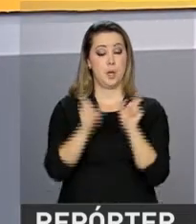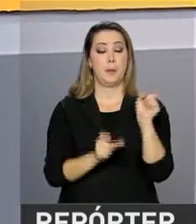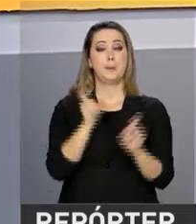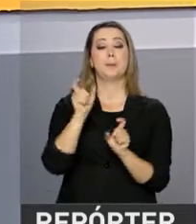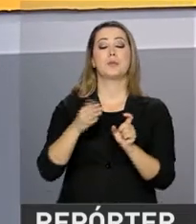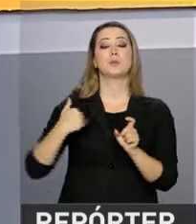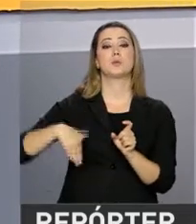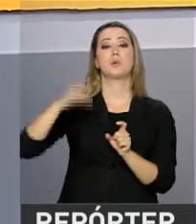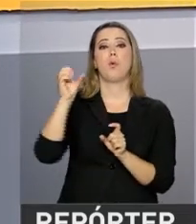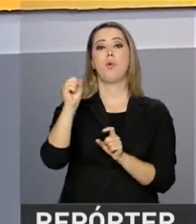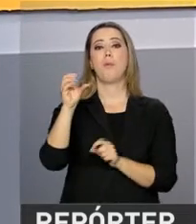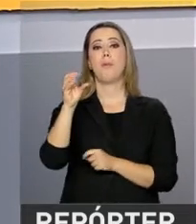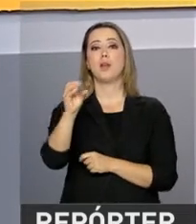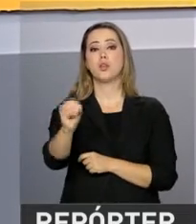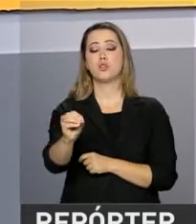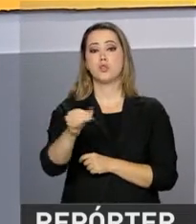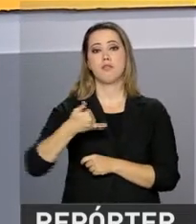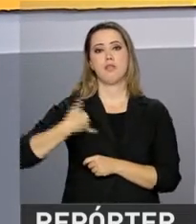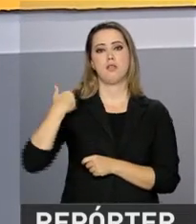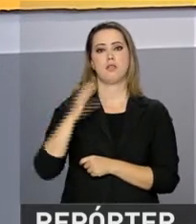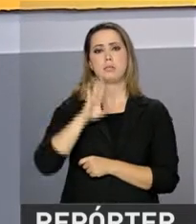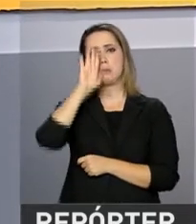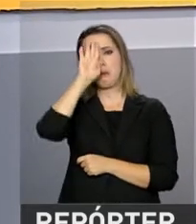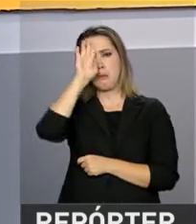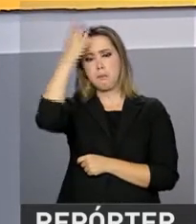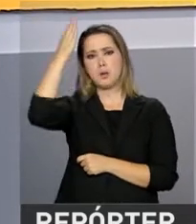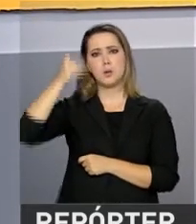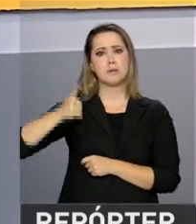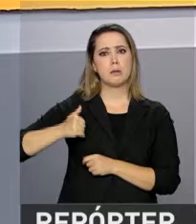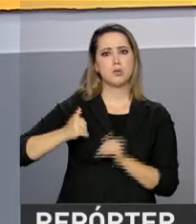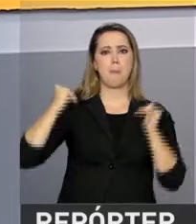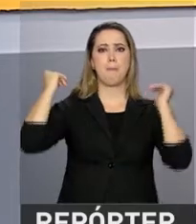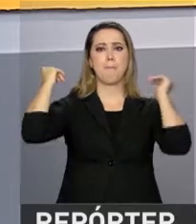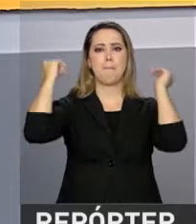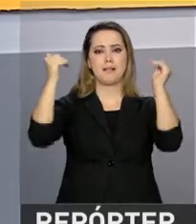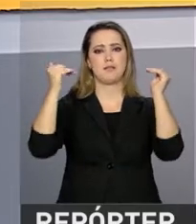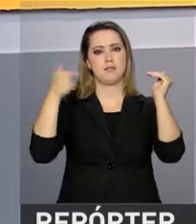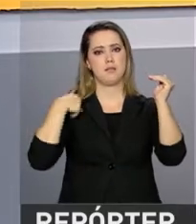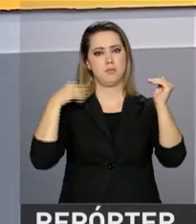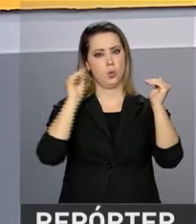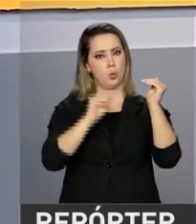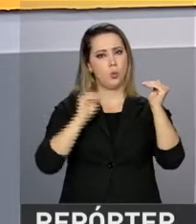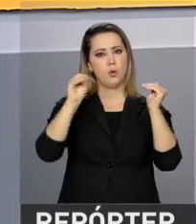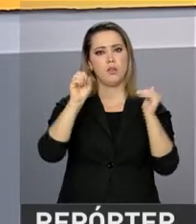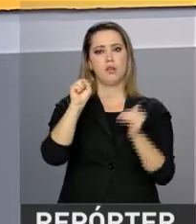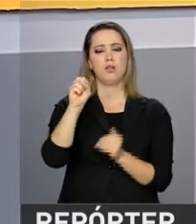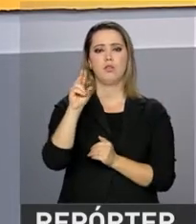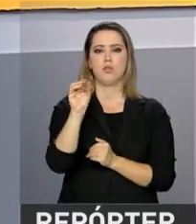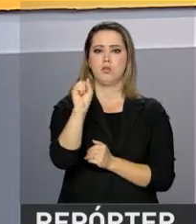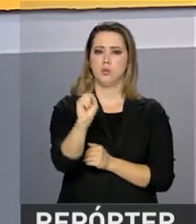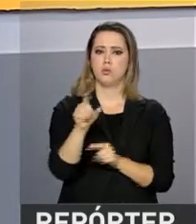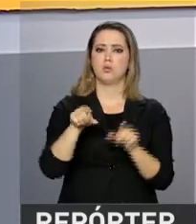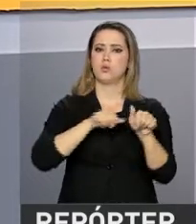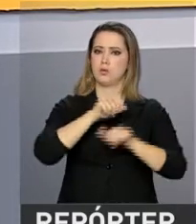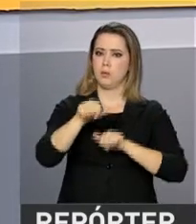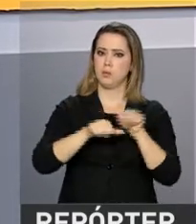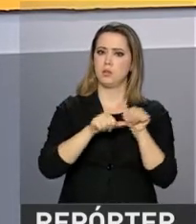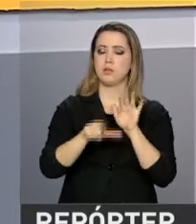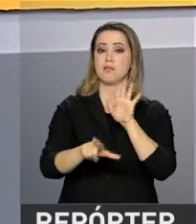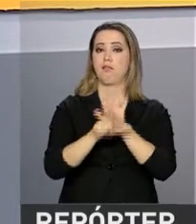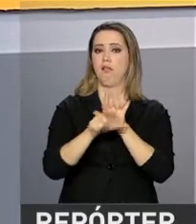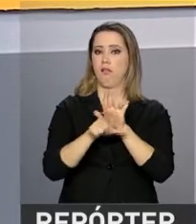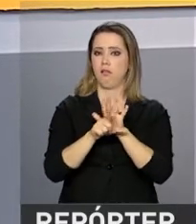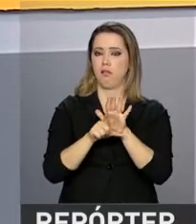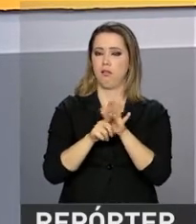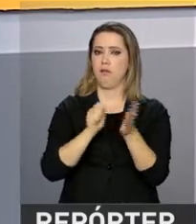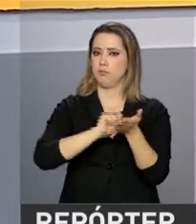passam a ter prioridade máxima no atendimento em serviços públicos a mudança no estatuto do idoso foi sancionada pelo presidente michel